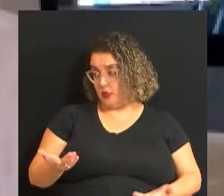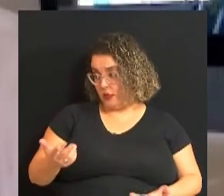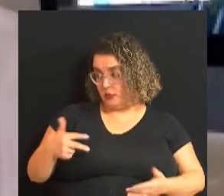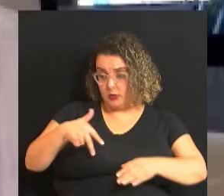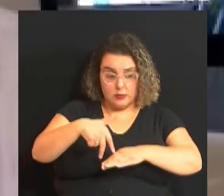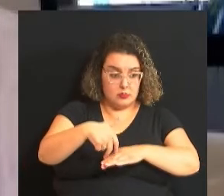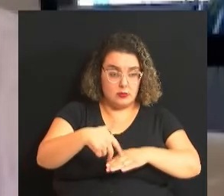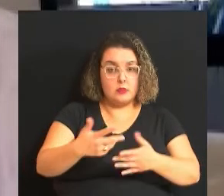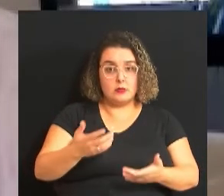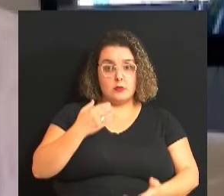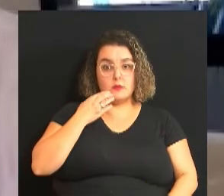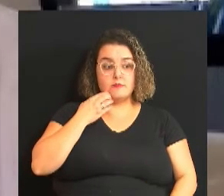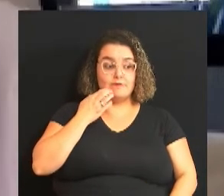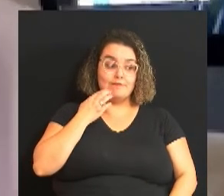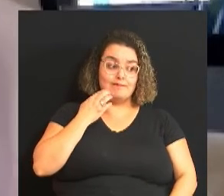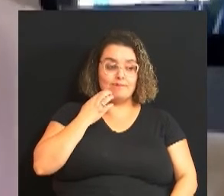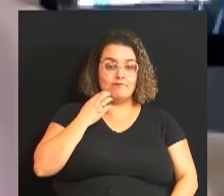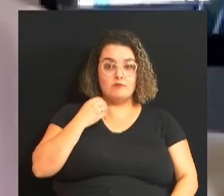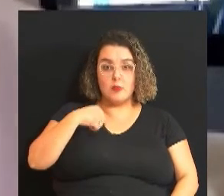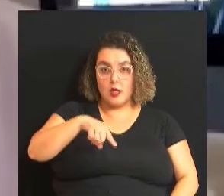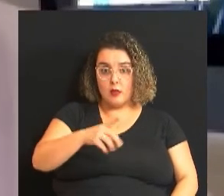manda para uma sessão dessa